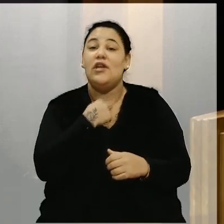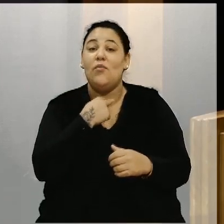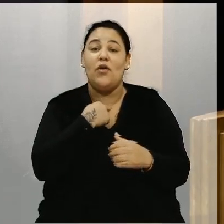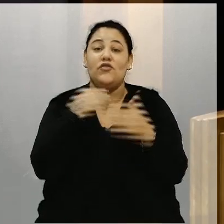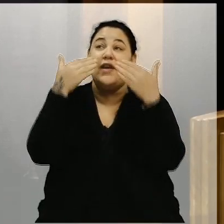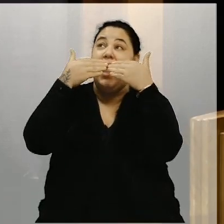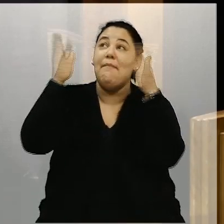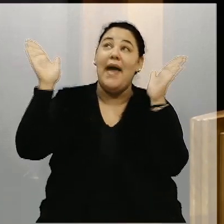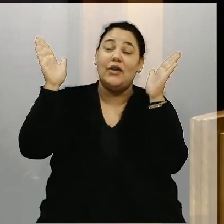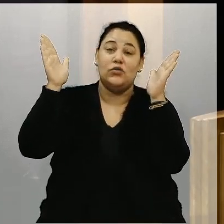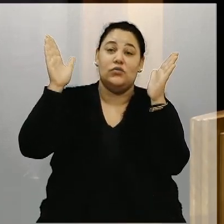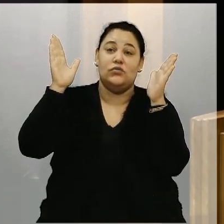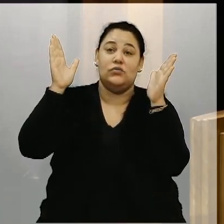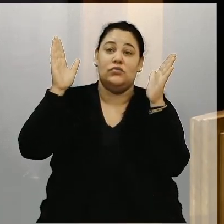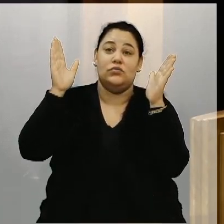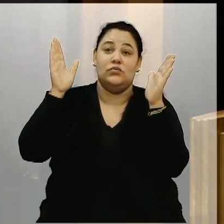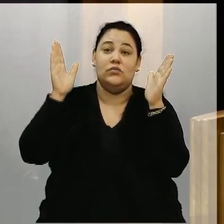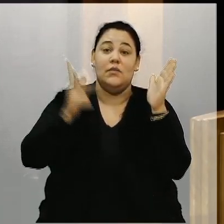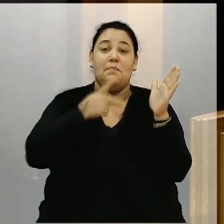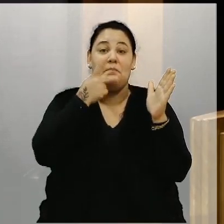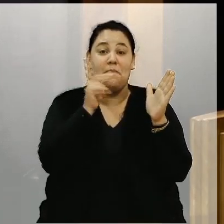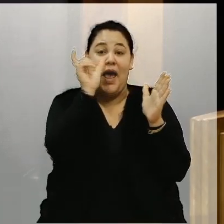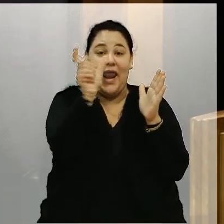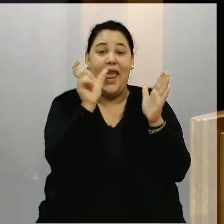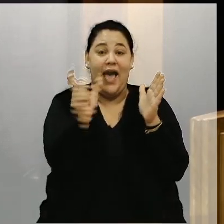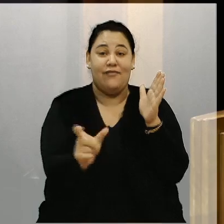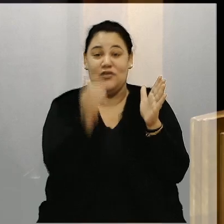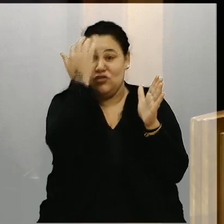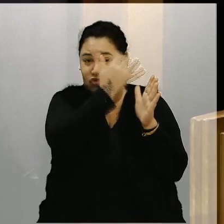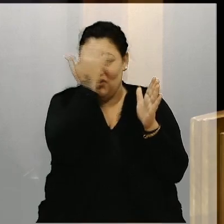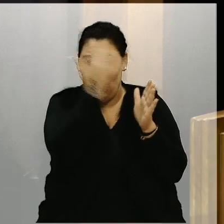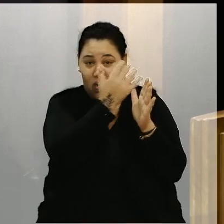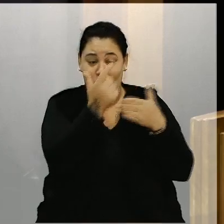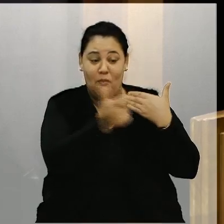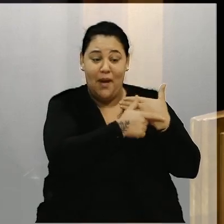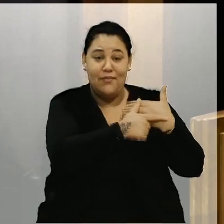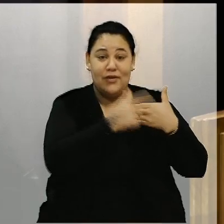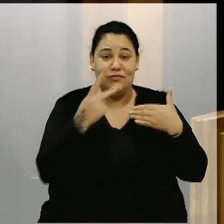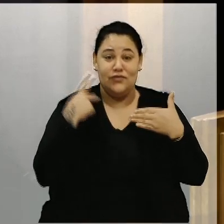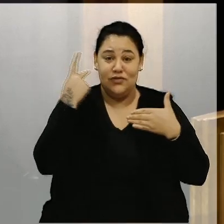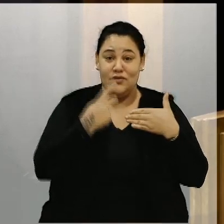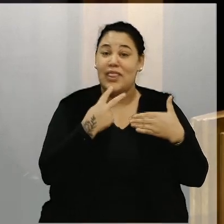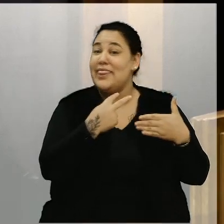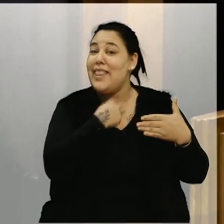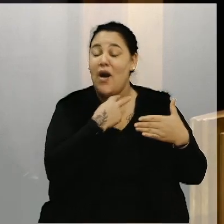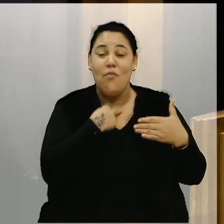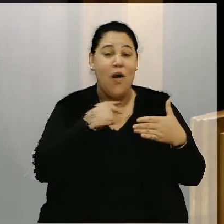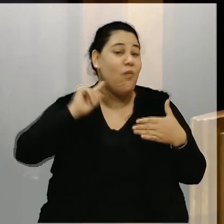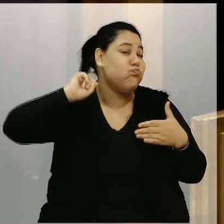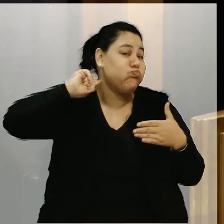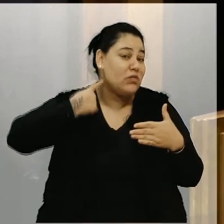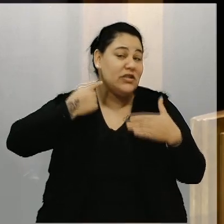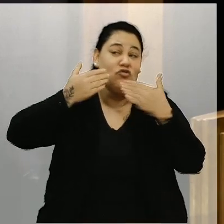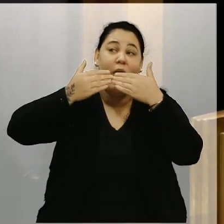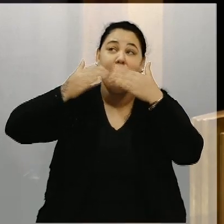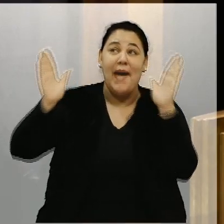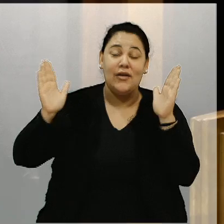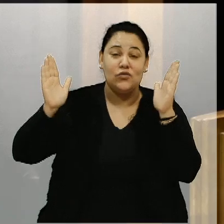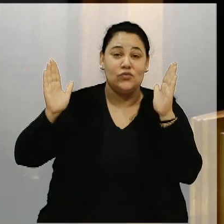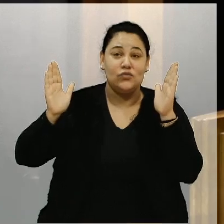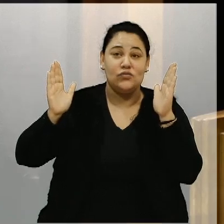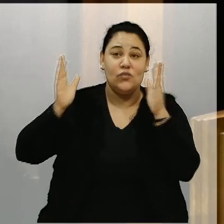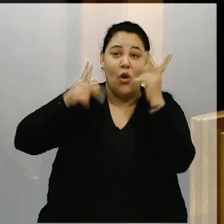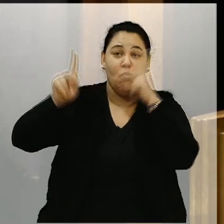aberto. Palavras do atual prefeito Adiló de Domênico, quando era vereador, ele fiscalizando. E está nos anais da casa. Por isso que se